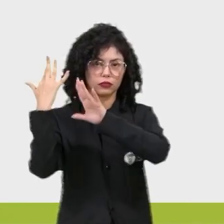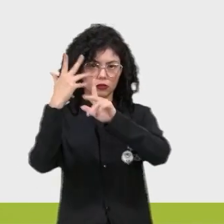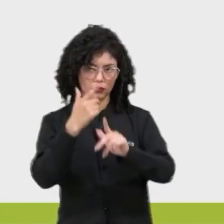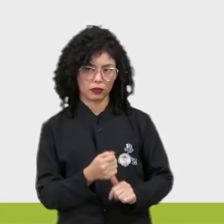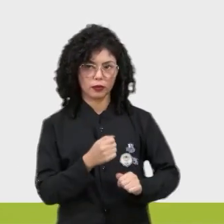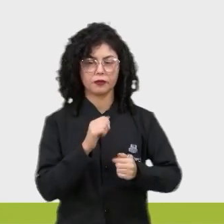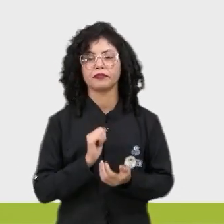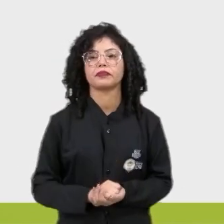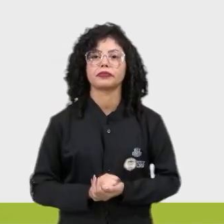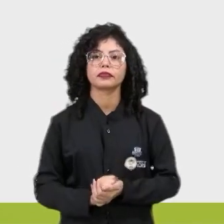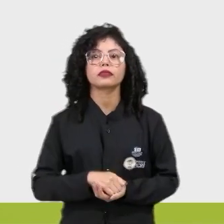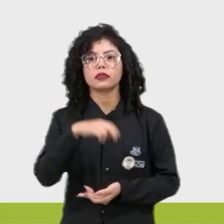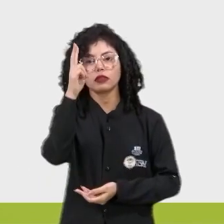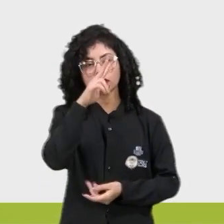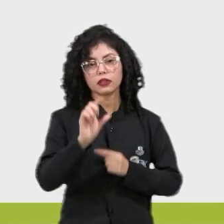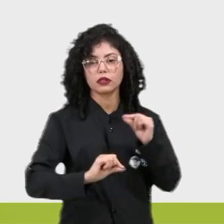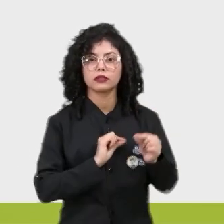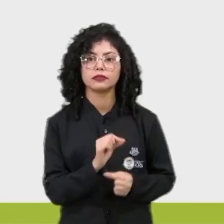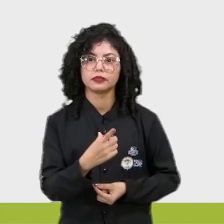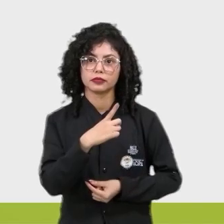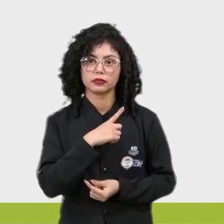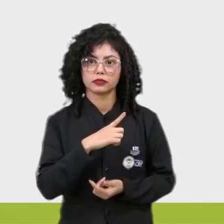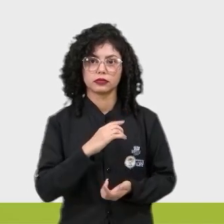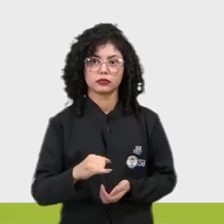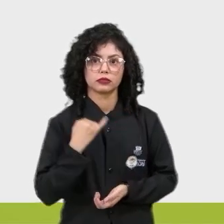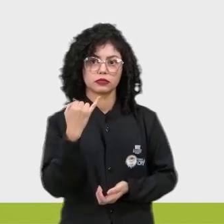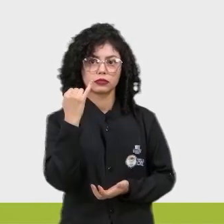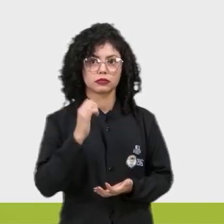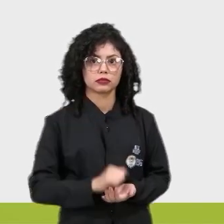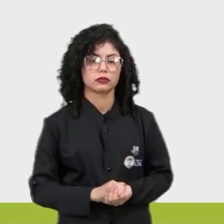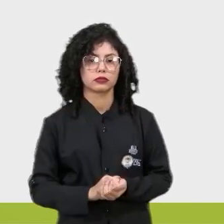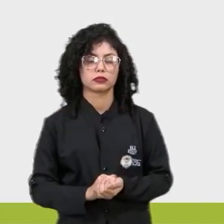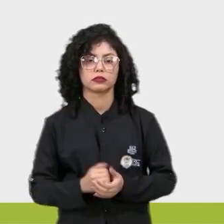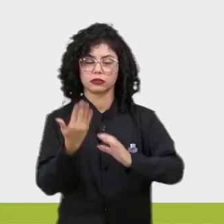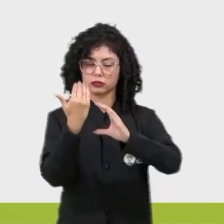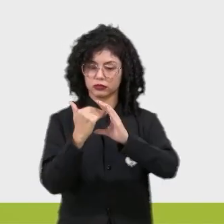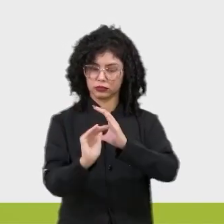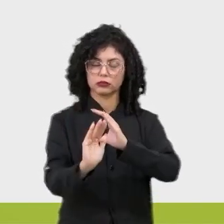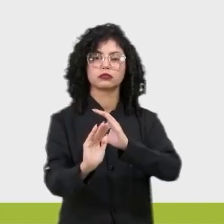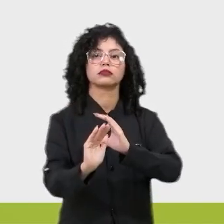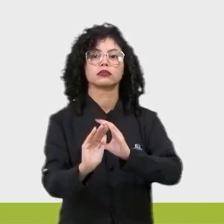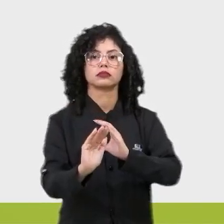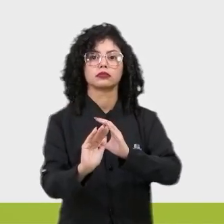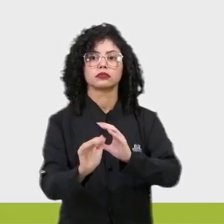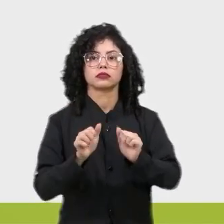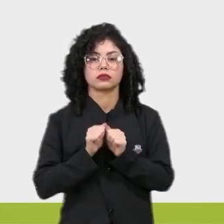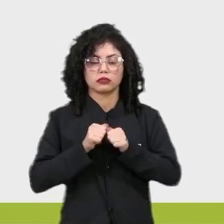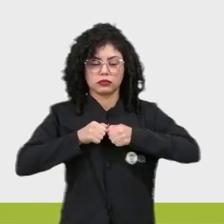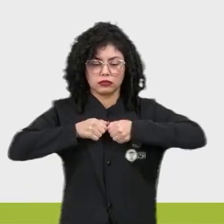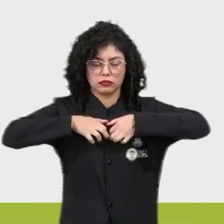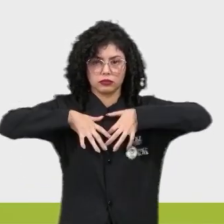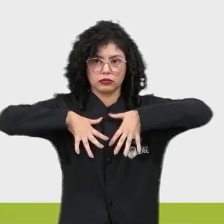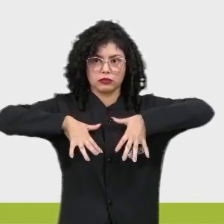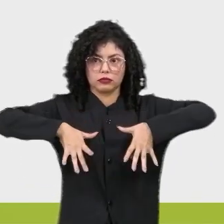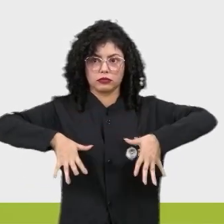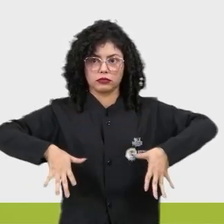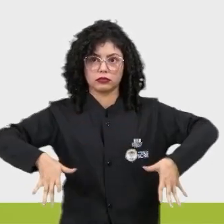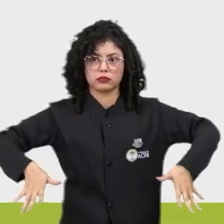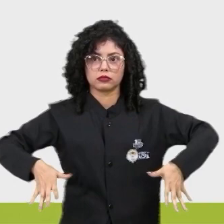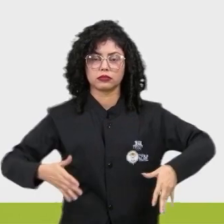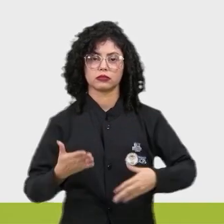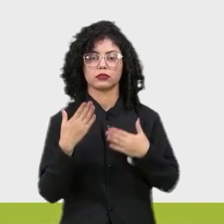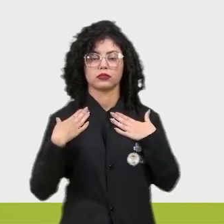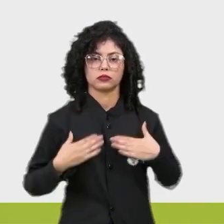lembrar, ele tem uma função: transportar e distribuir o sangue para todo o nosso corpo.